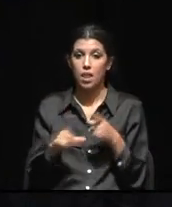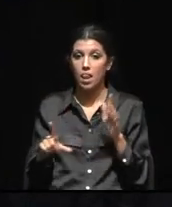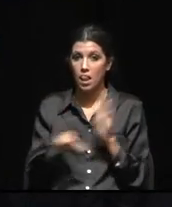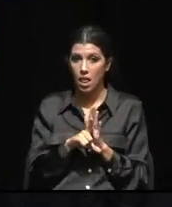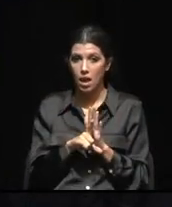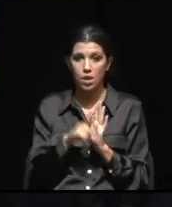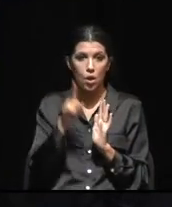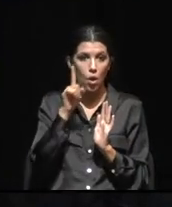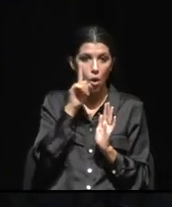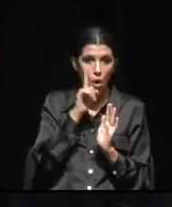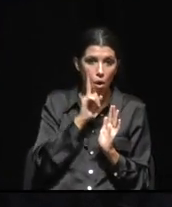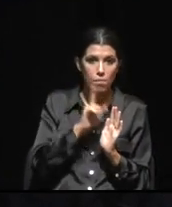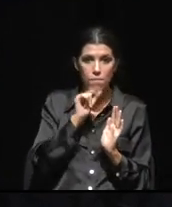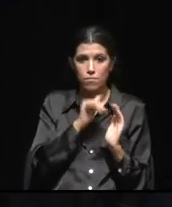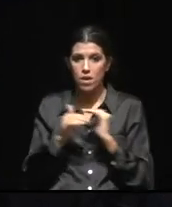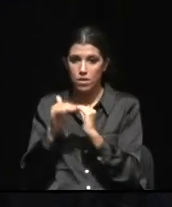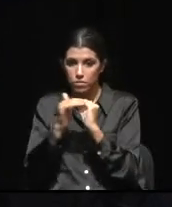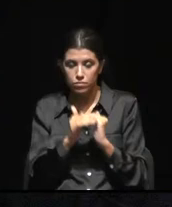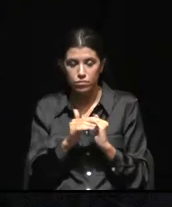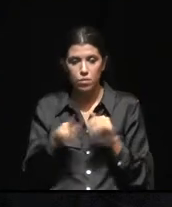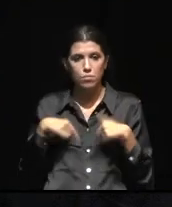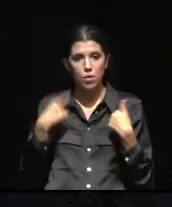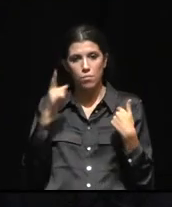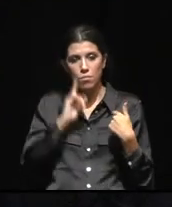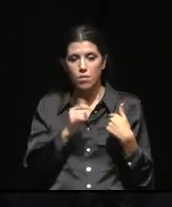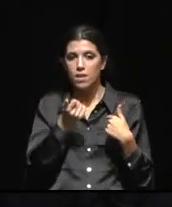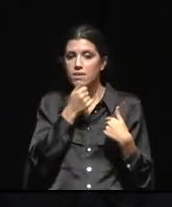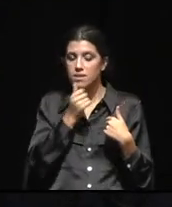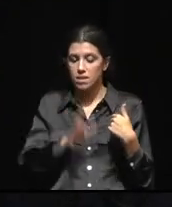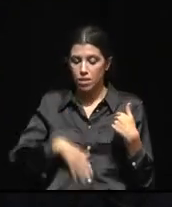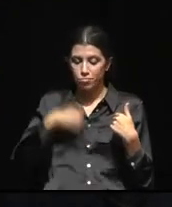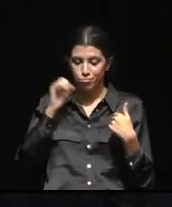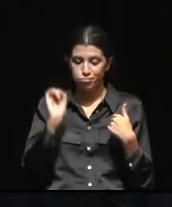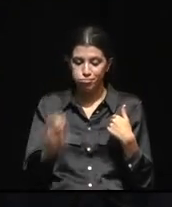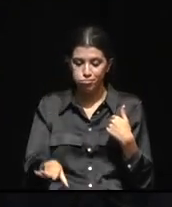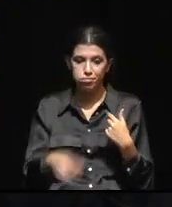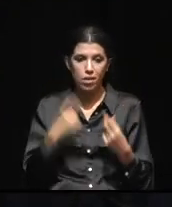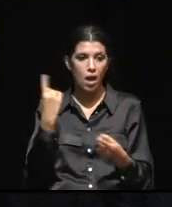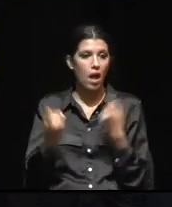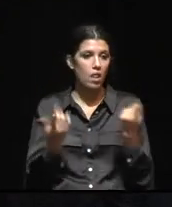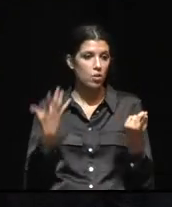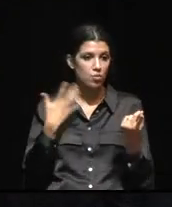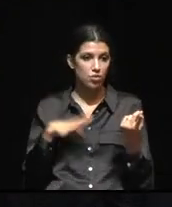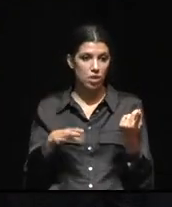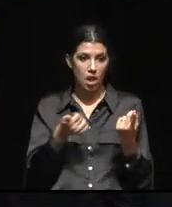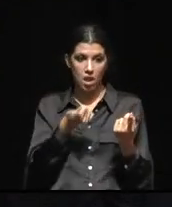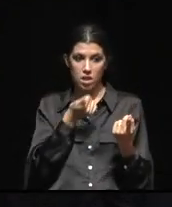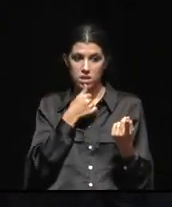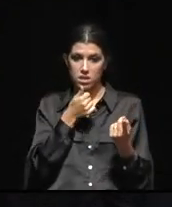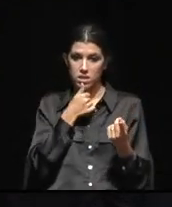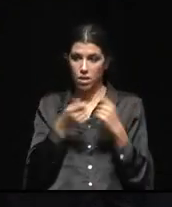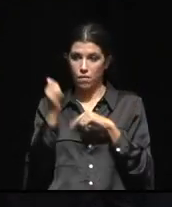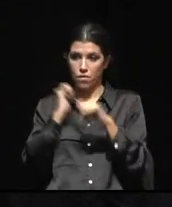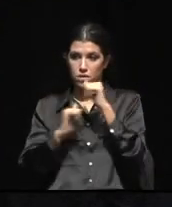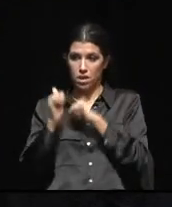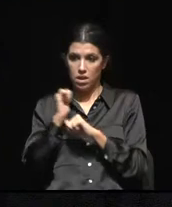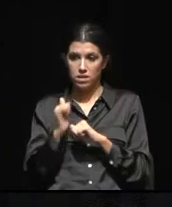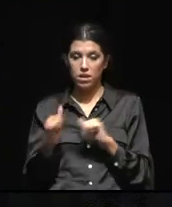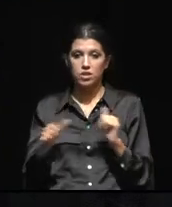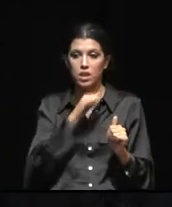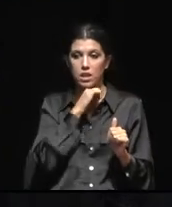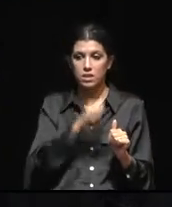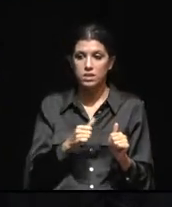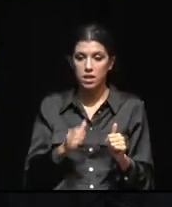lei da paridade lei da interrupção voluntária da gravidez que alguns agora parece querem reverter licença da